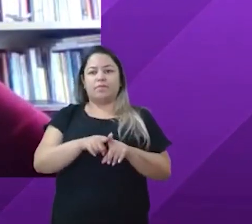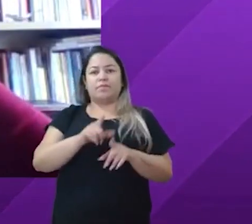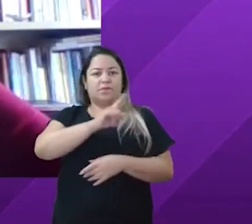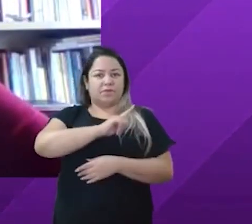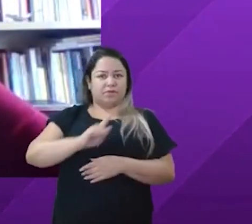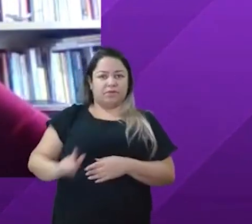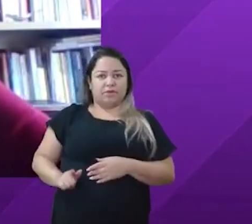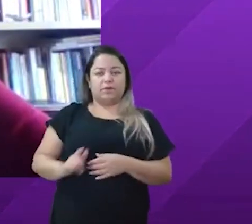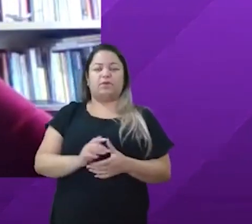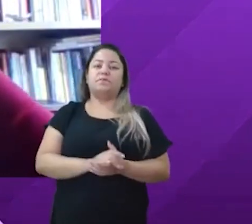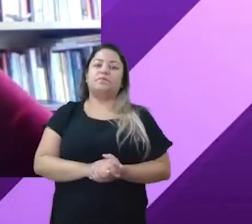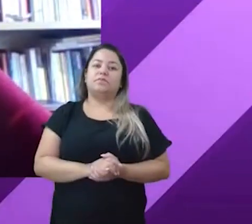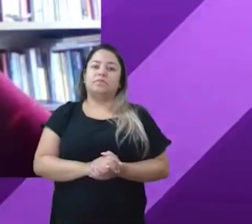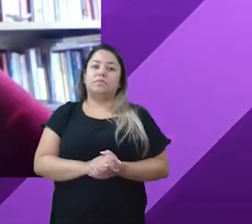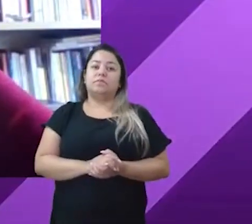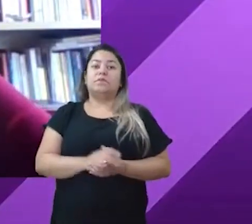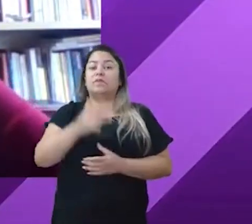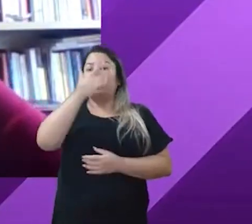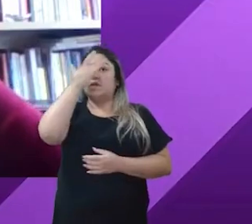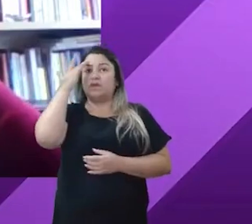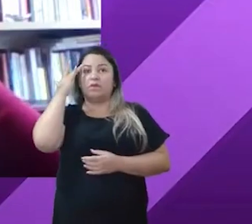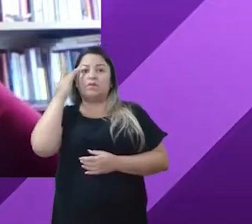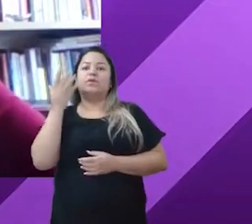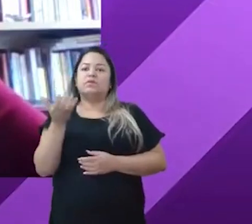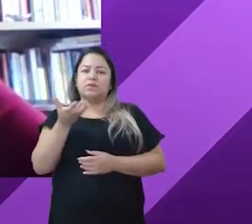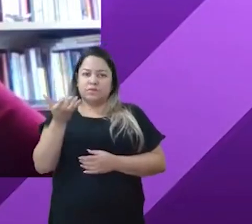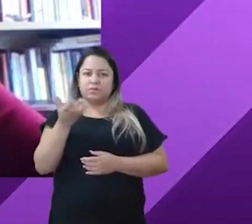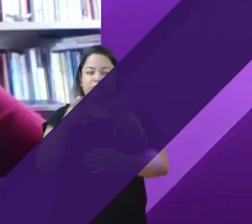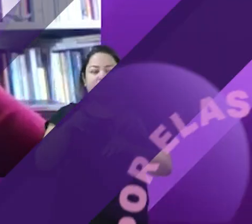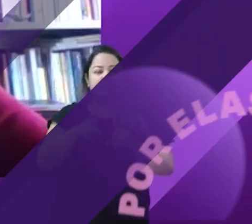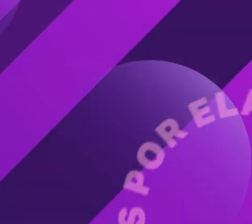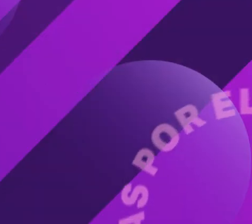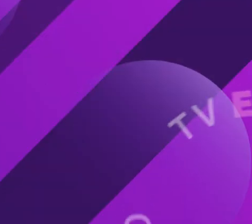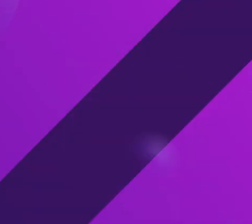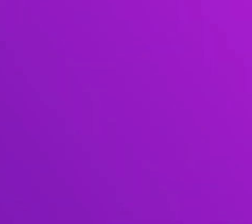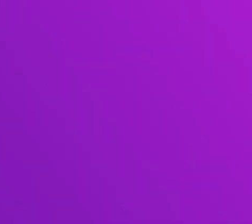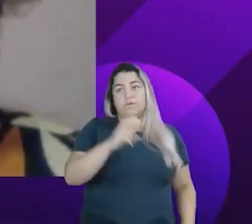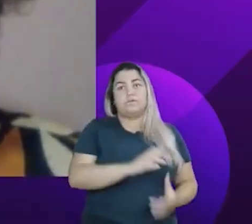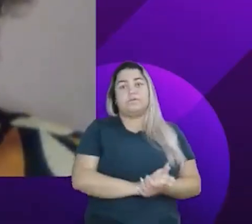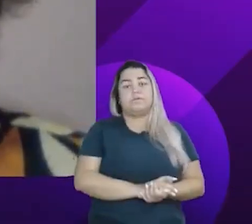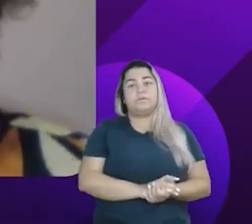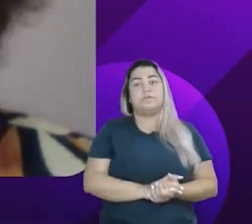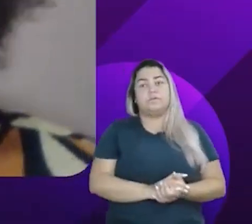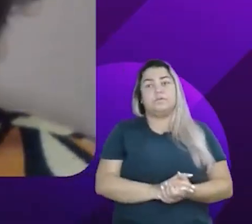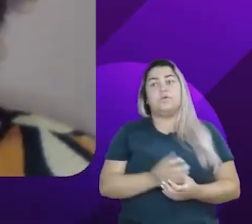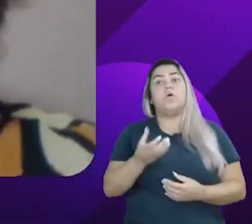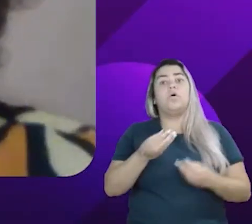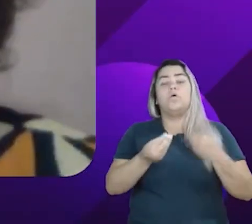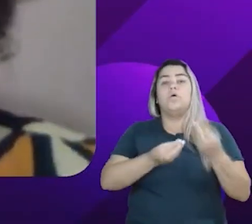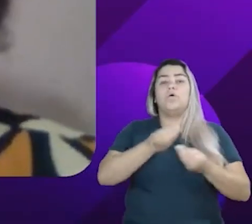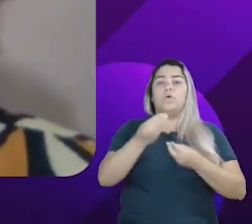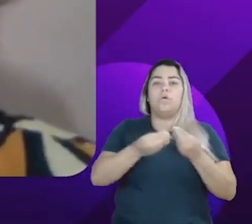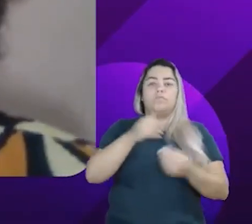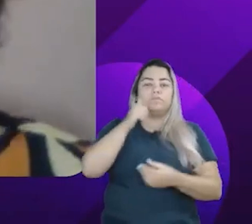governar, quem elas querem para dirigir sua cidade. E eu queria colocar assim, como que